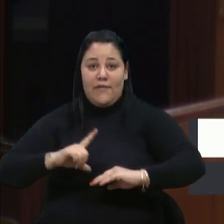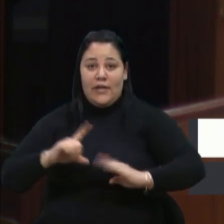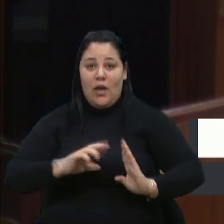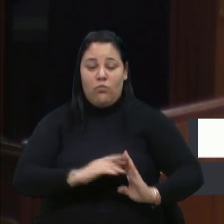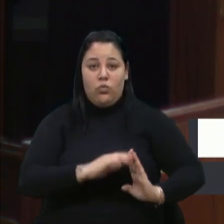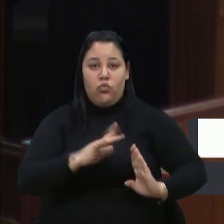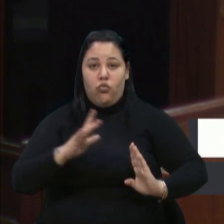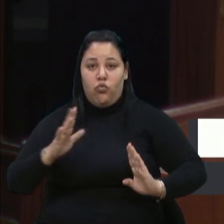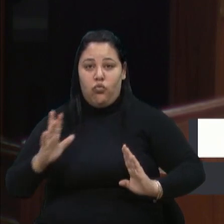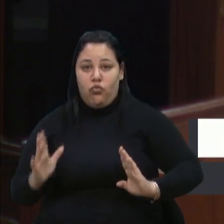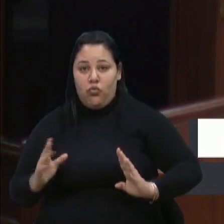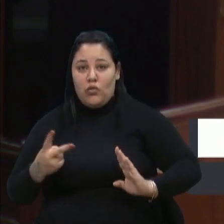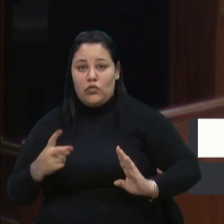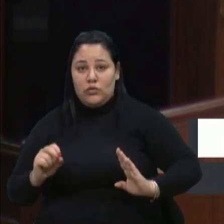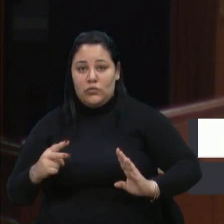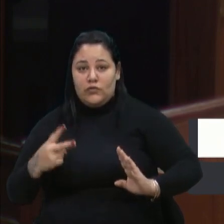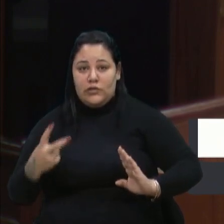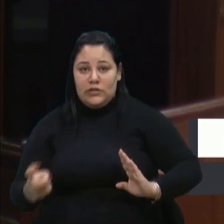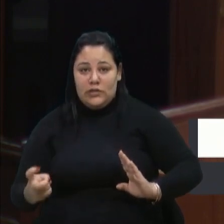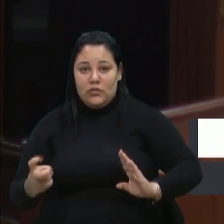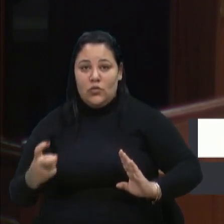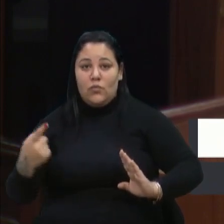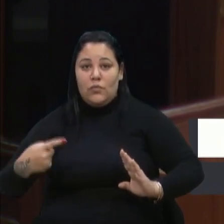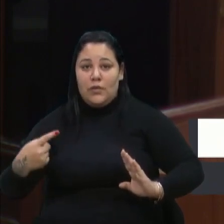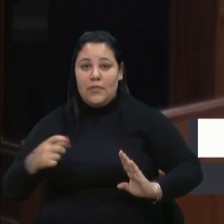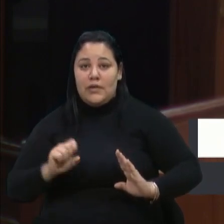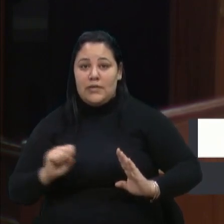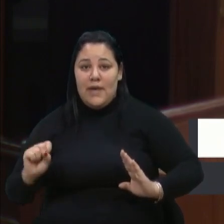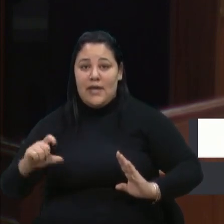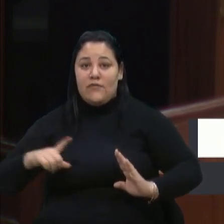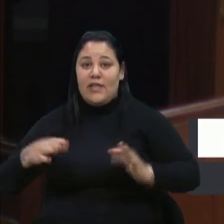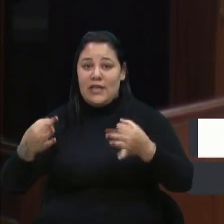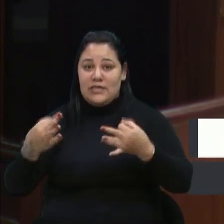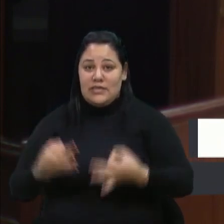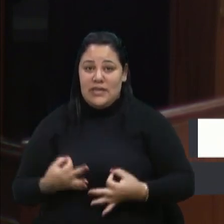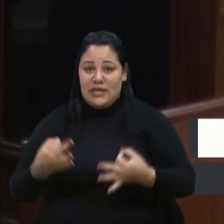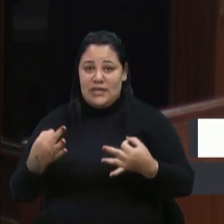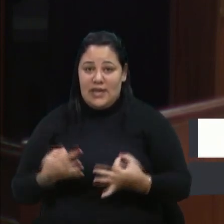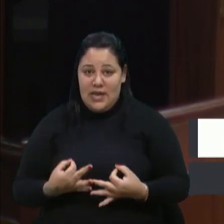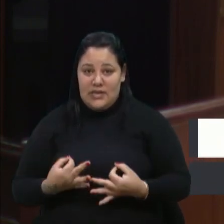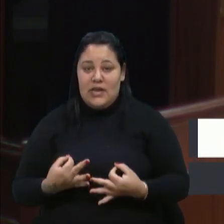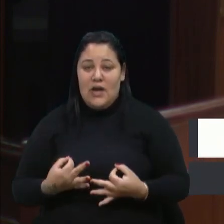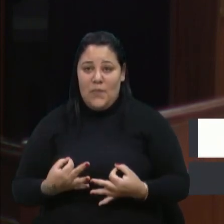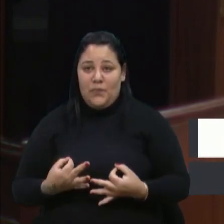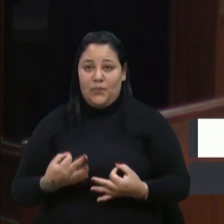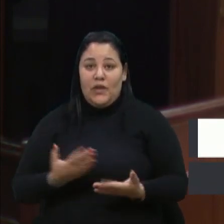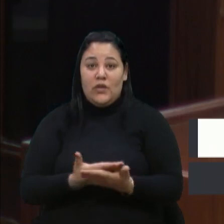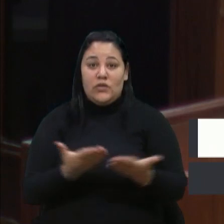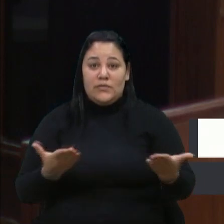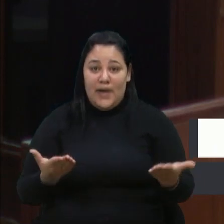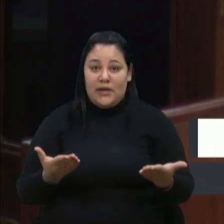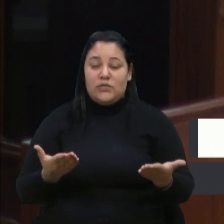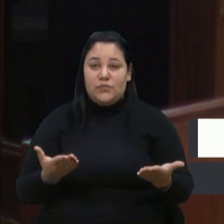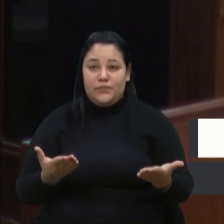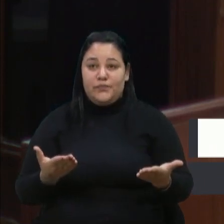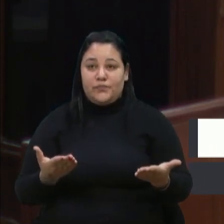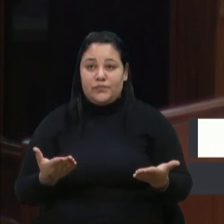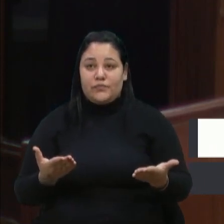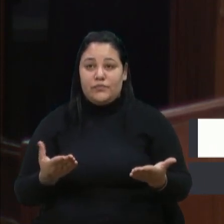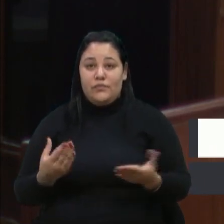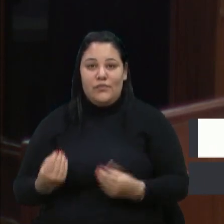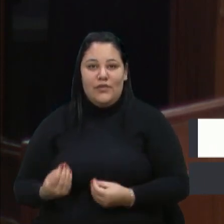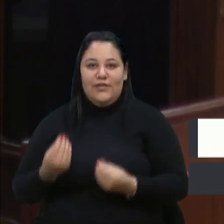2025, né, até no primeiro semestre de 2025, temos a certeza que esse espaço será entregue